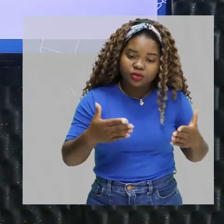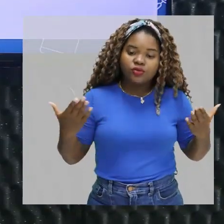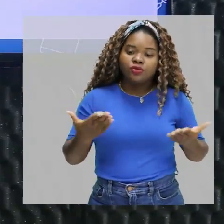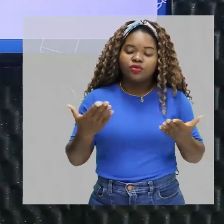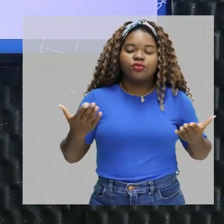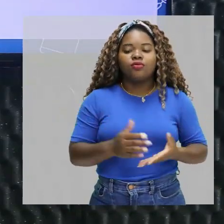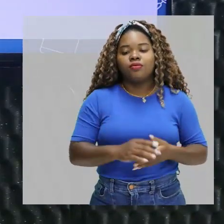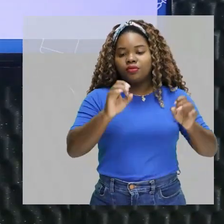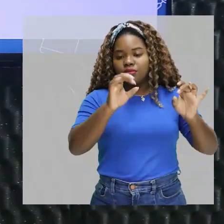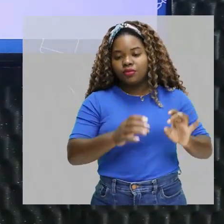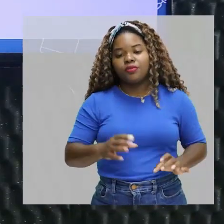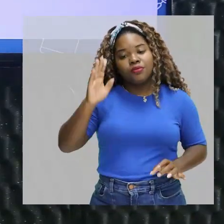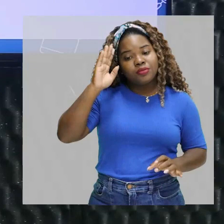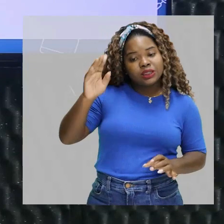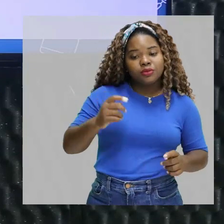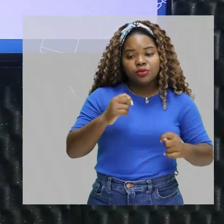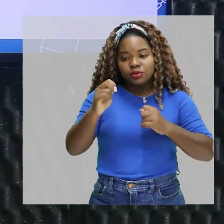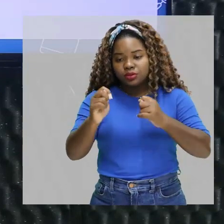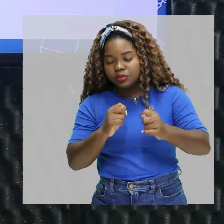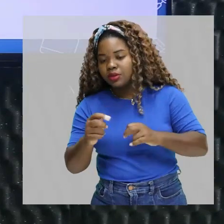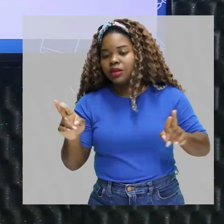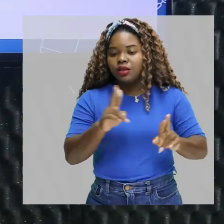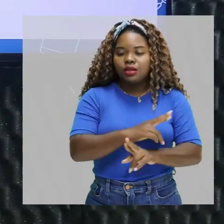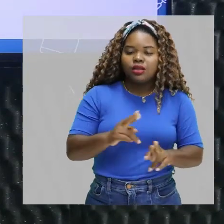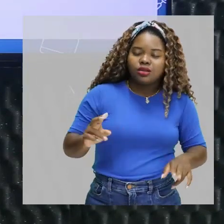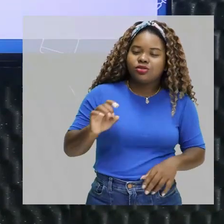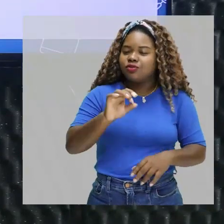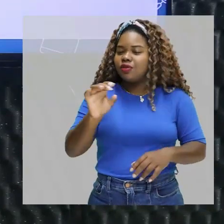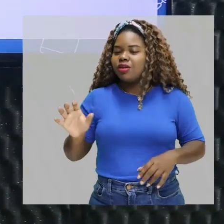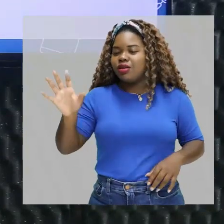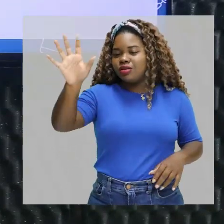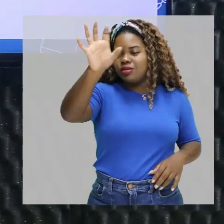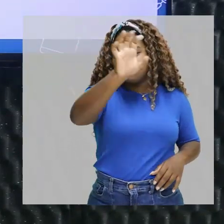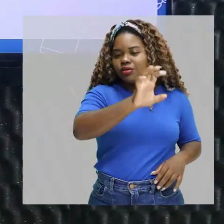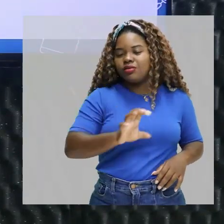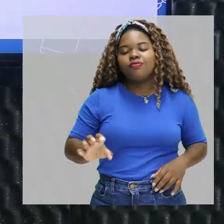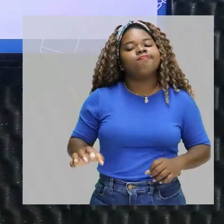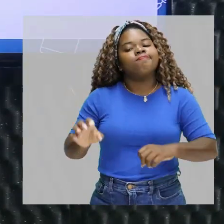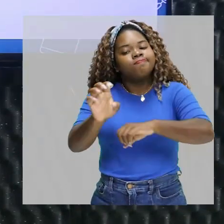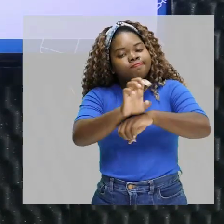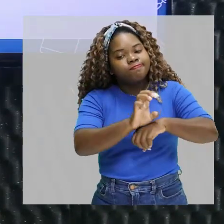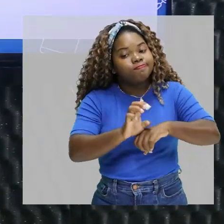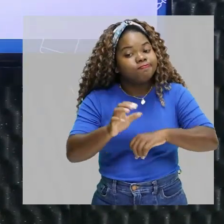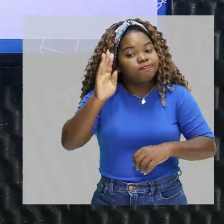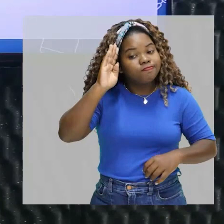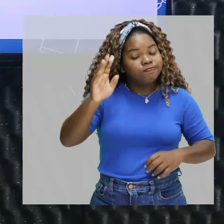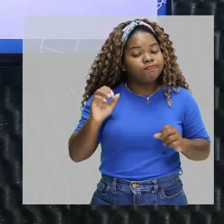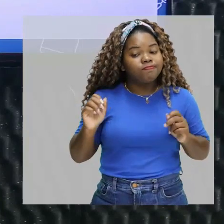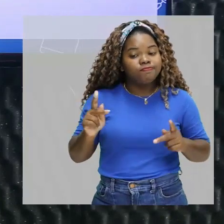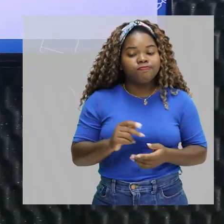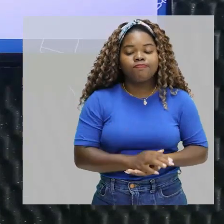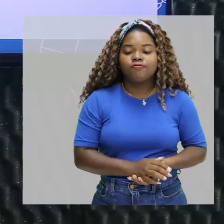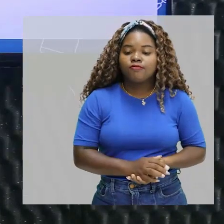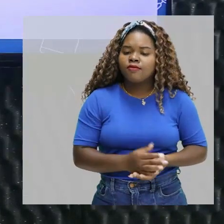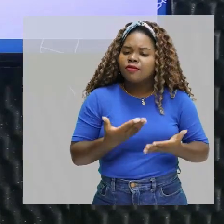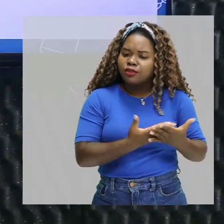para os potenciais econômicos relativos a cada região tá E os seus estados os seus principais destaques Tá